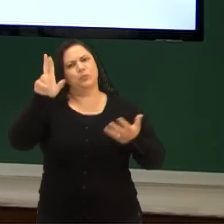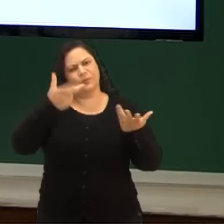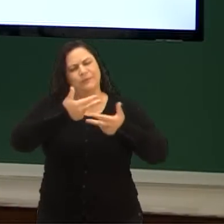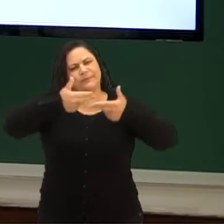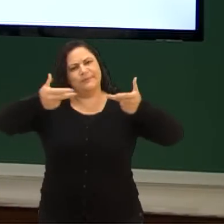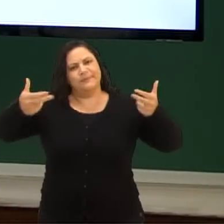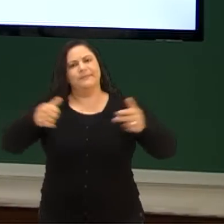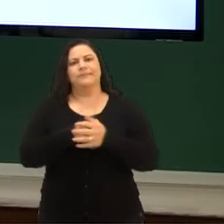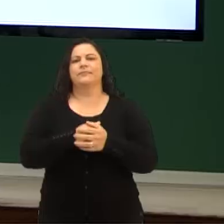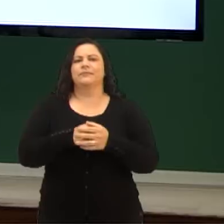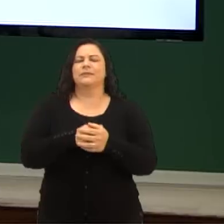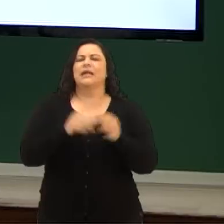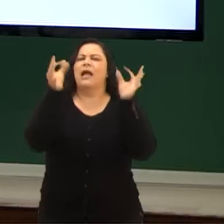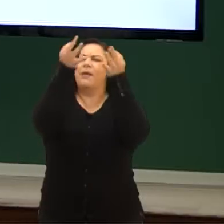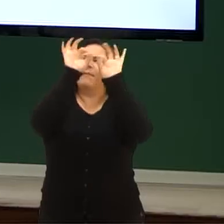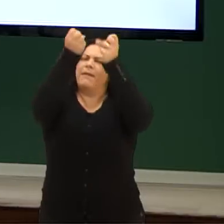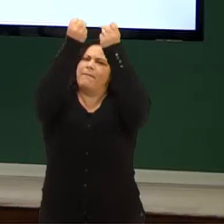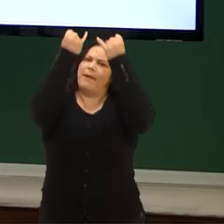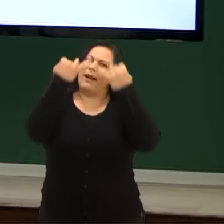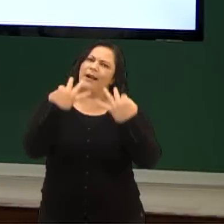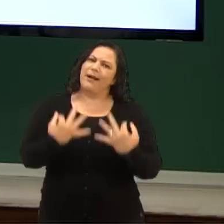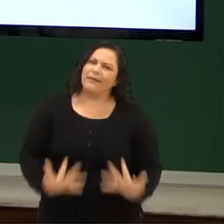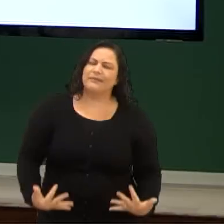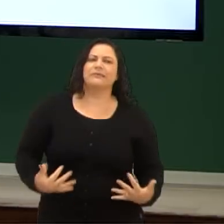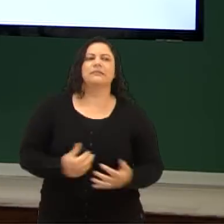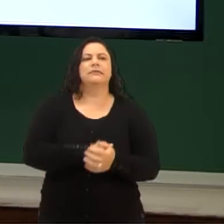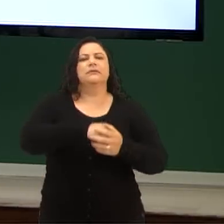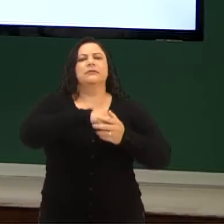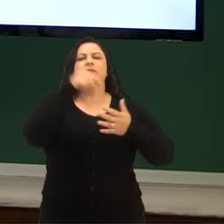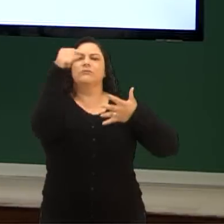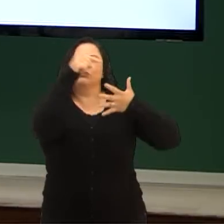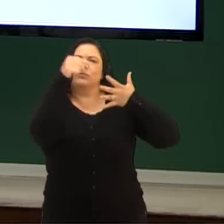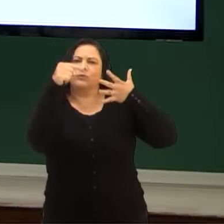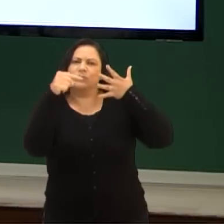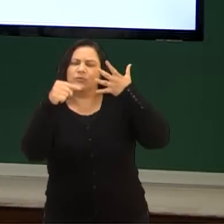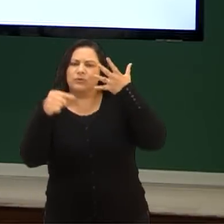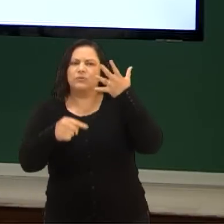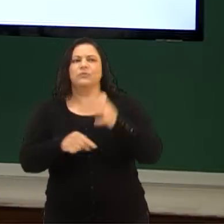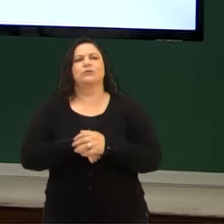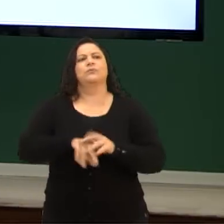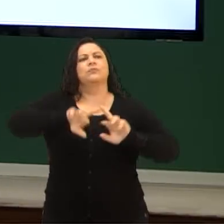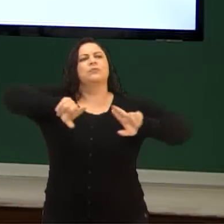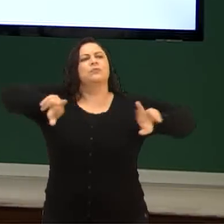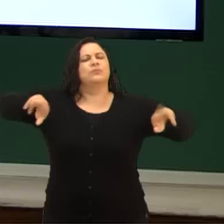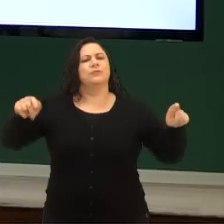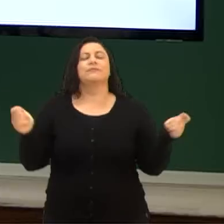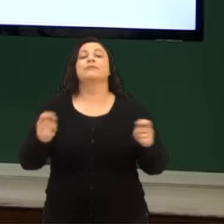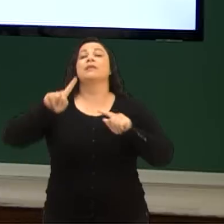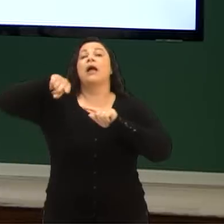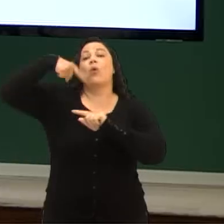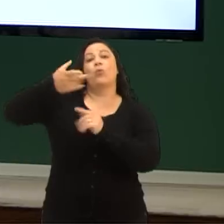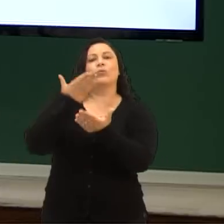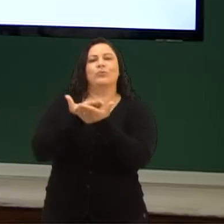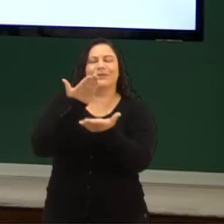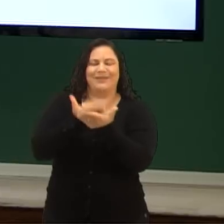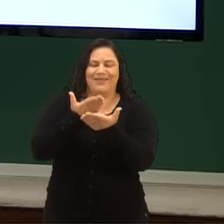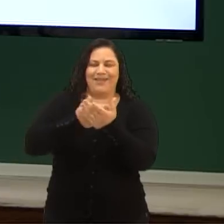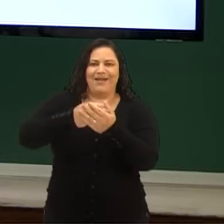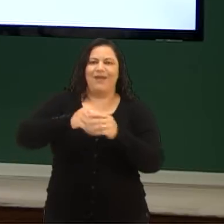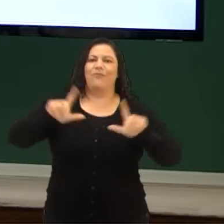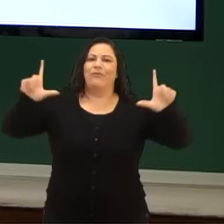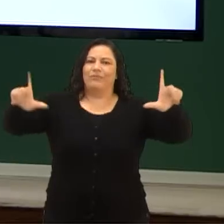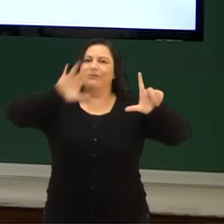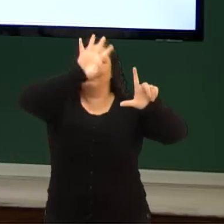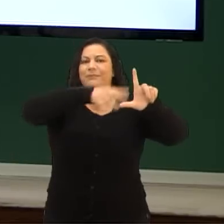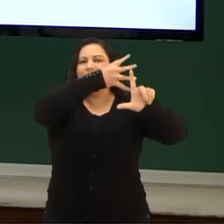essas definições aqui, a da matriz identidade, nós vamos usar na próxima aula, beleza? Quando a